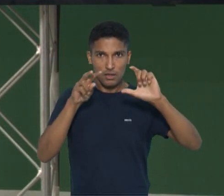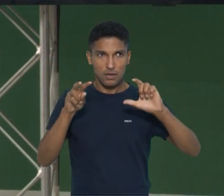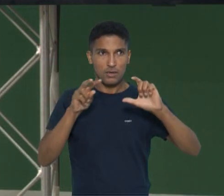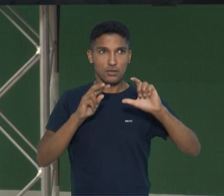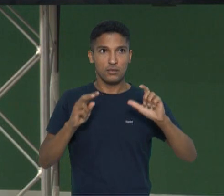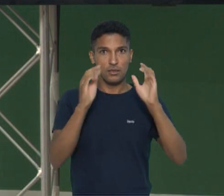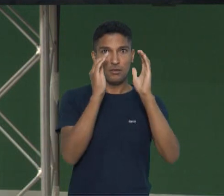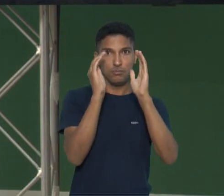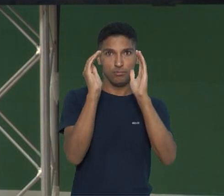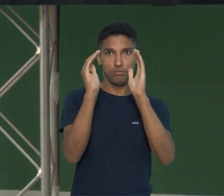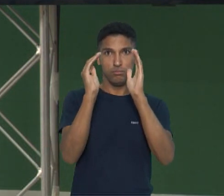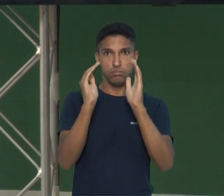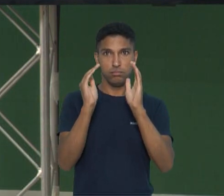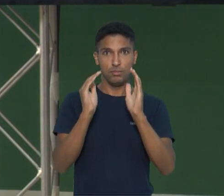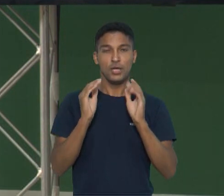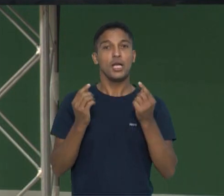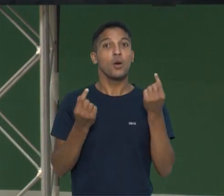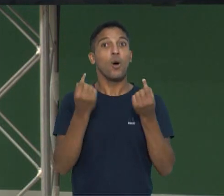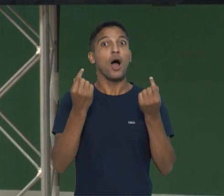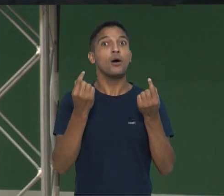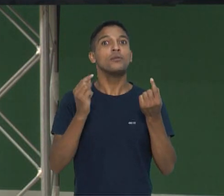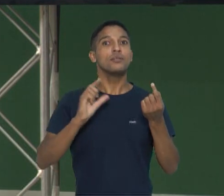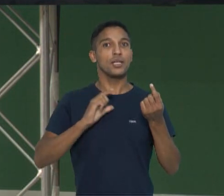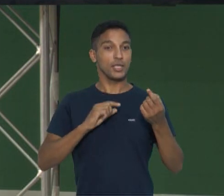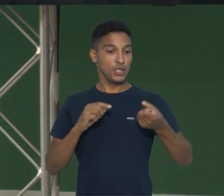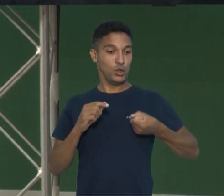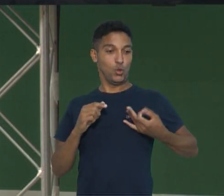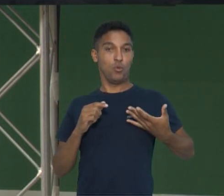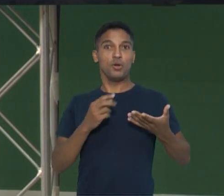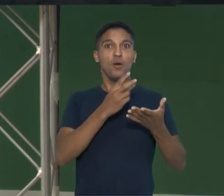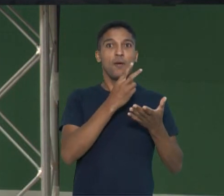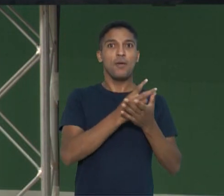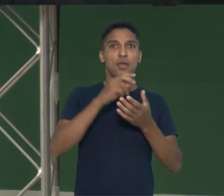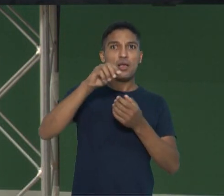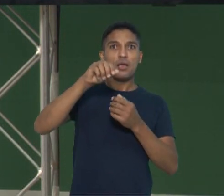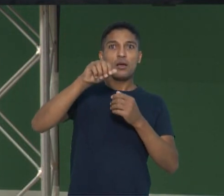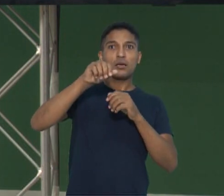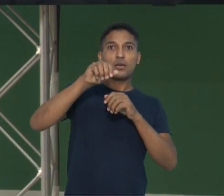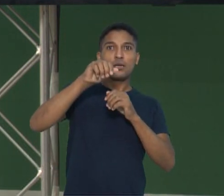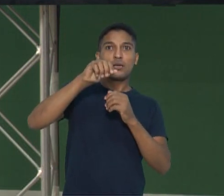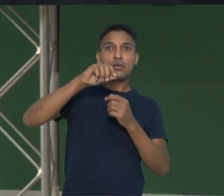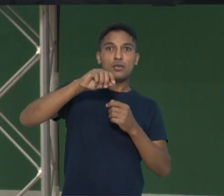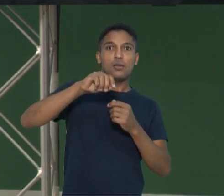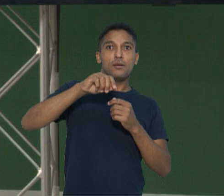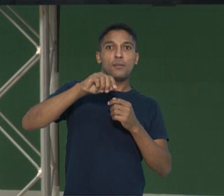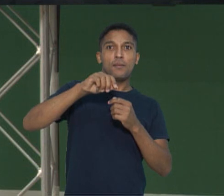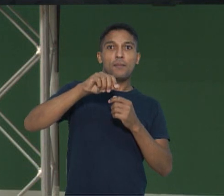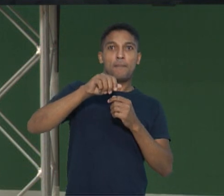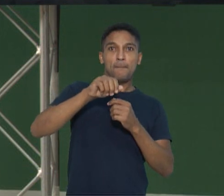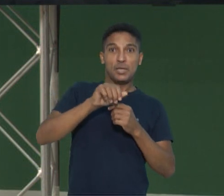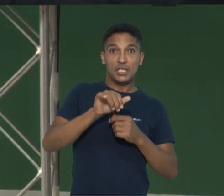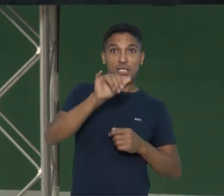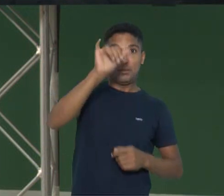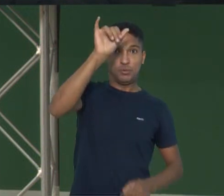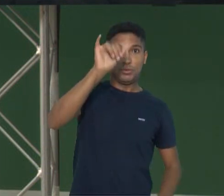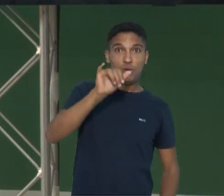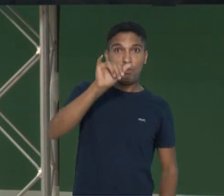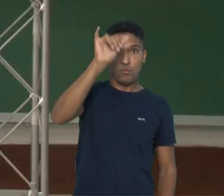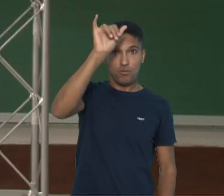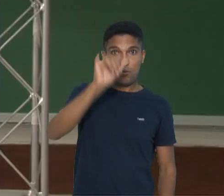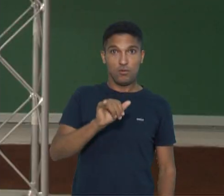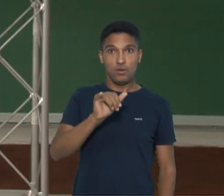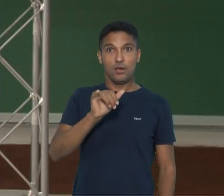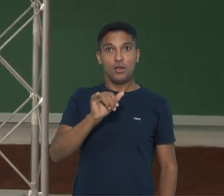os focos nos mesmos eixos. Pode acontecer dos dois terem os focos no eixo X, dos dois terem os focos no